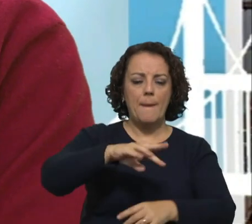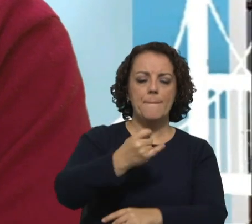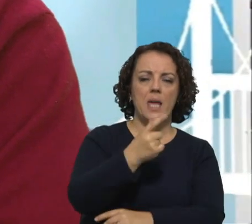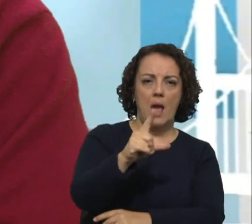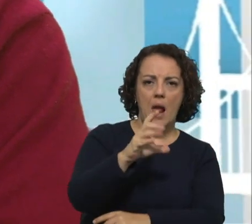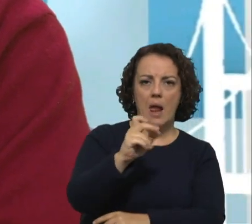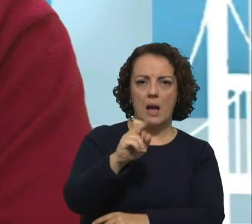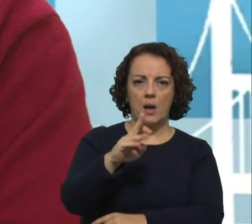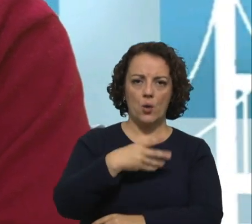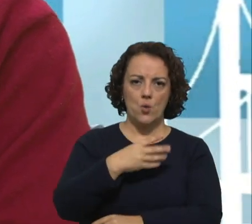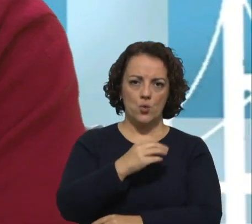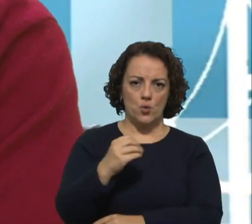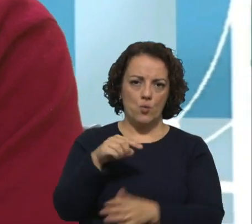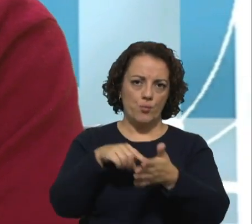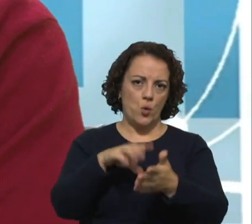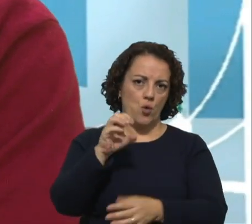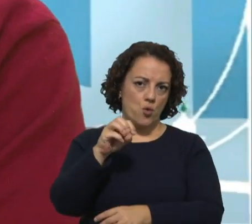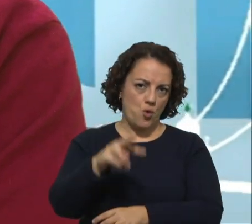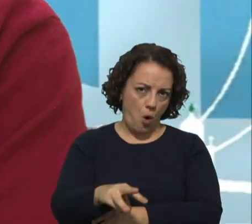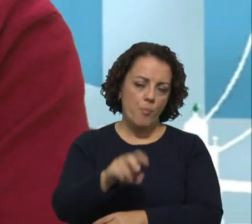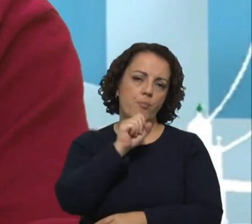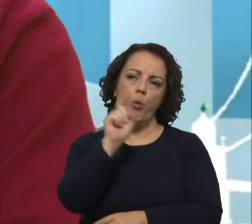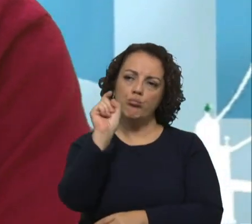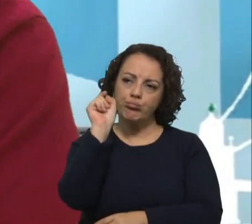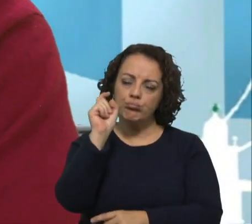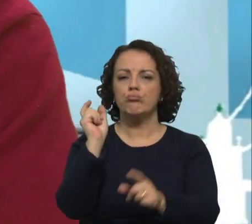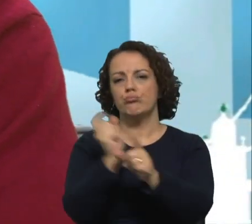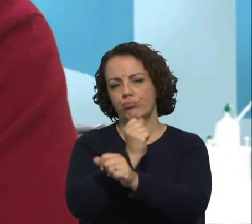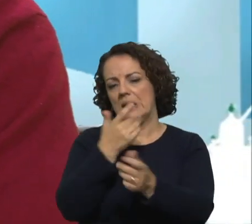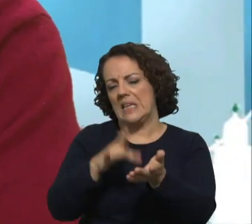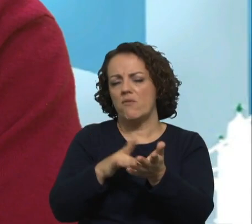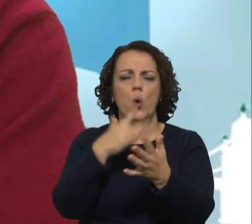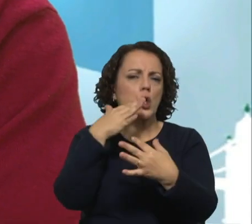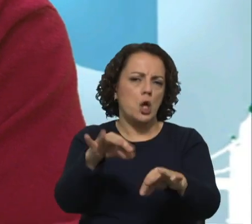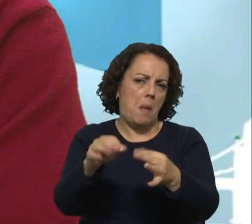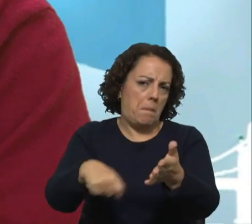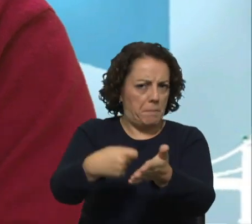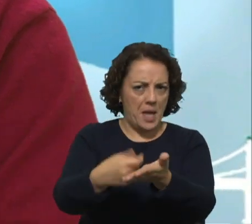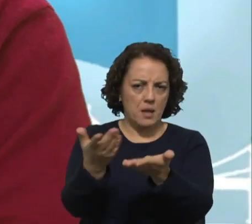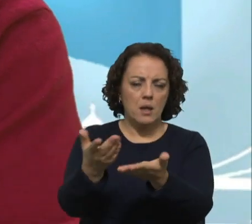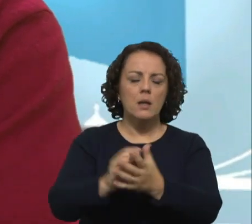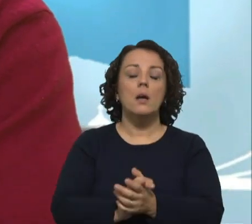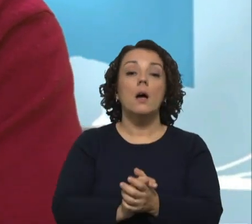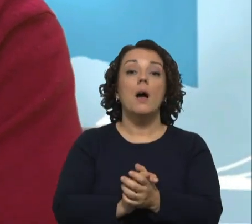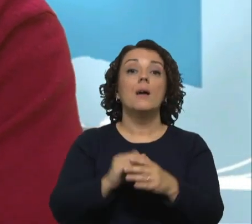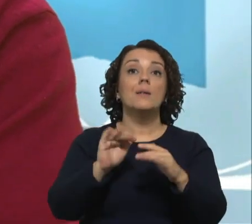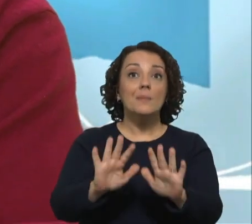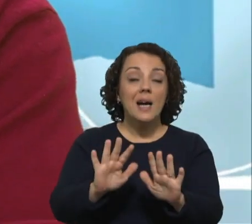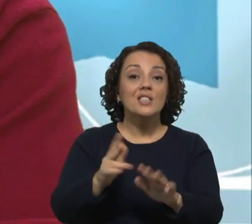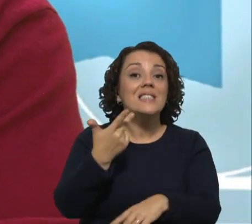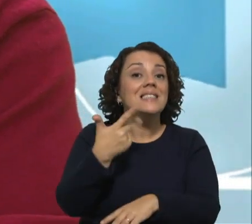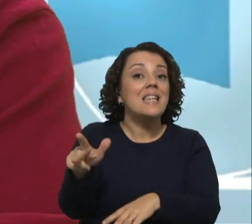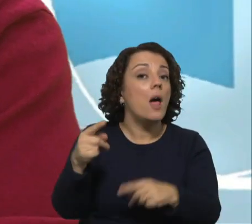miguelcardoso.com. É possível comprar lá o livro, utilizando os métodos de pagamento normais, mas de facto só existem 100 exemplares. Eles